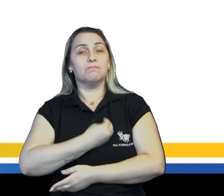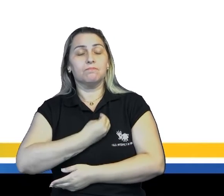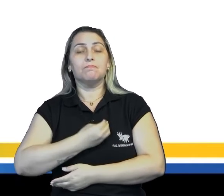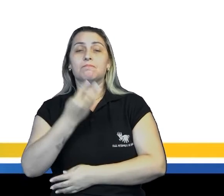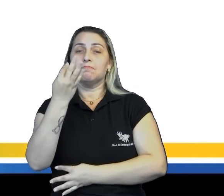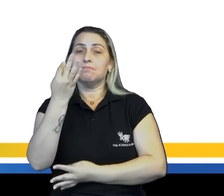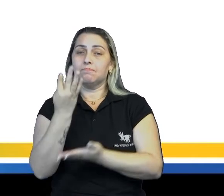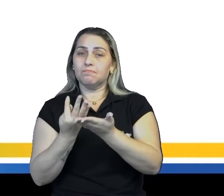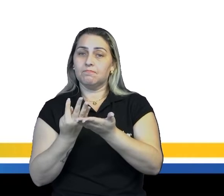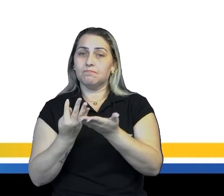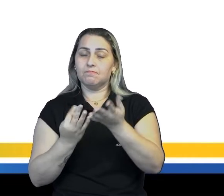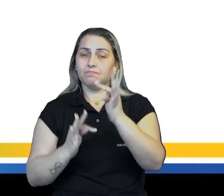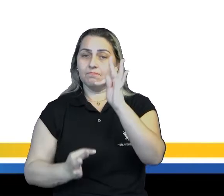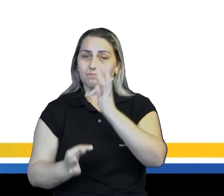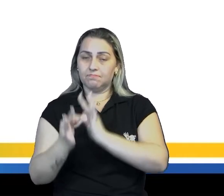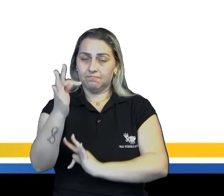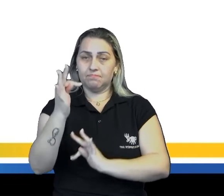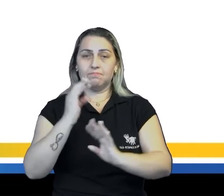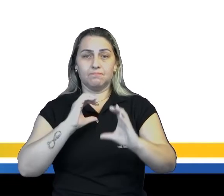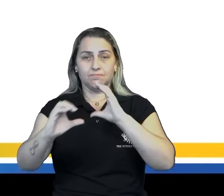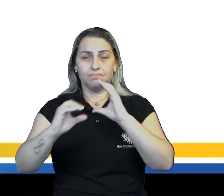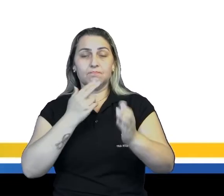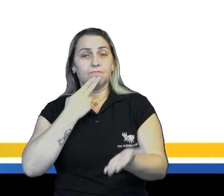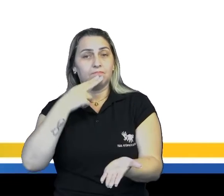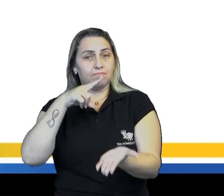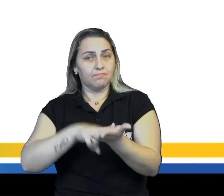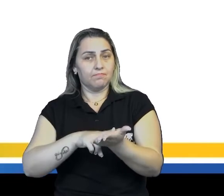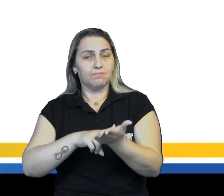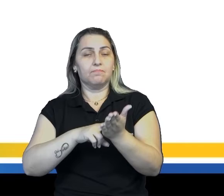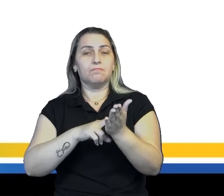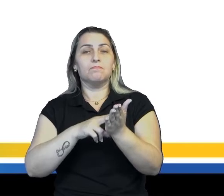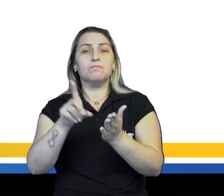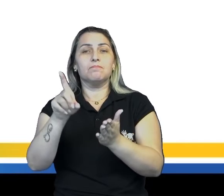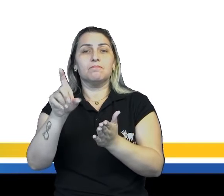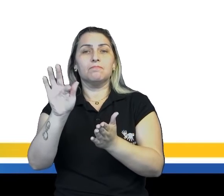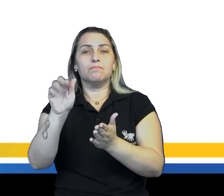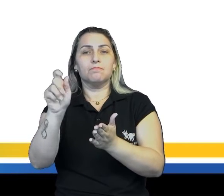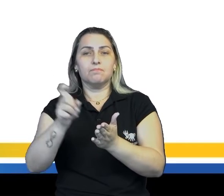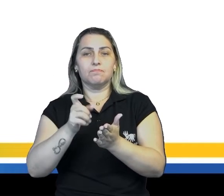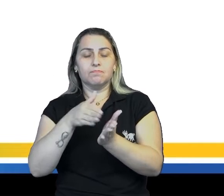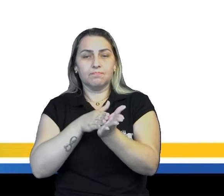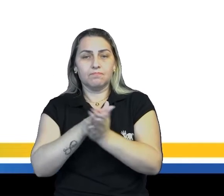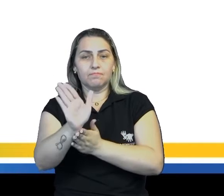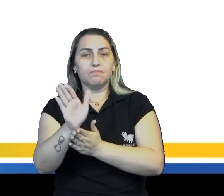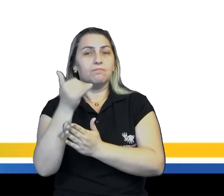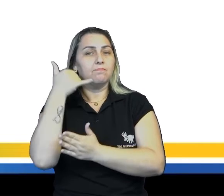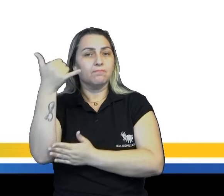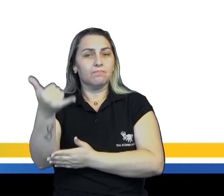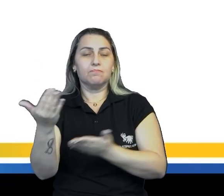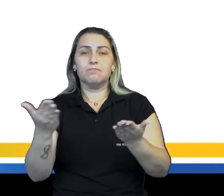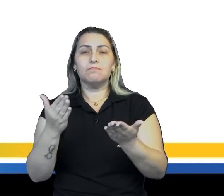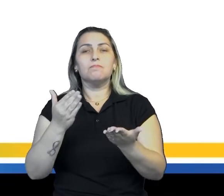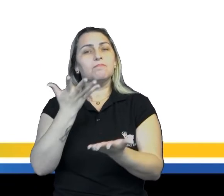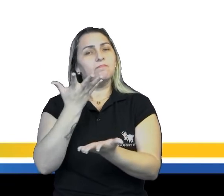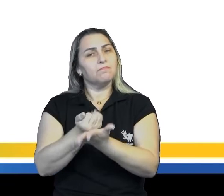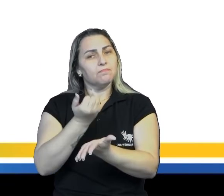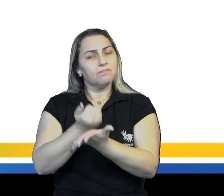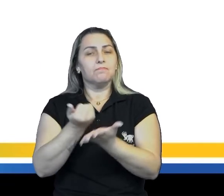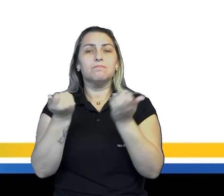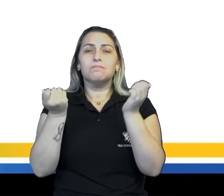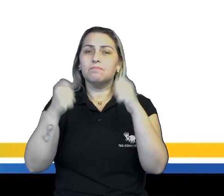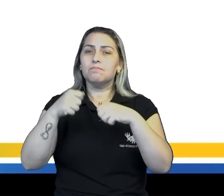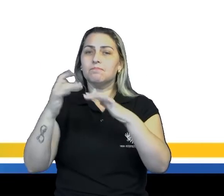décadas atrás a sociedade se comunicava por meio de cartas, fax e ligação, hoje temos dezenas de aplicativos que nos